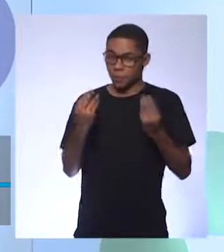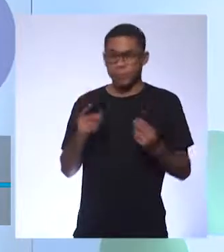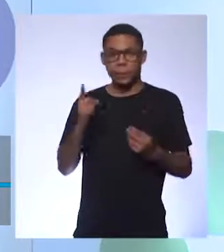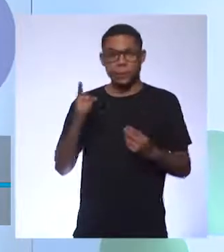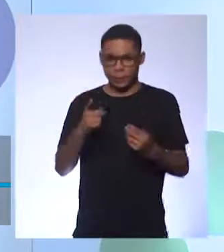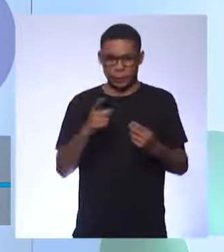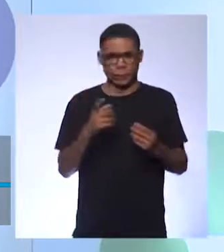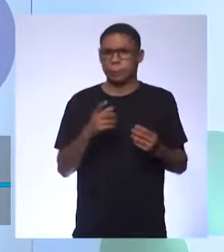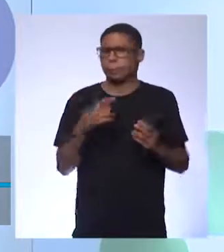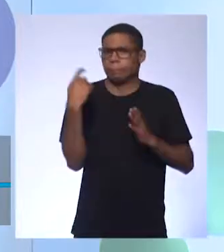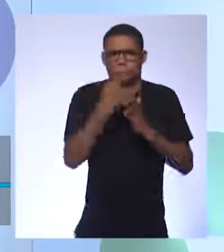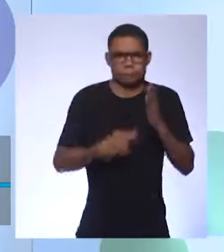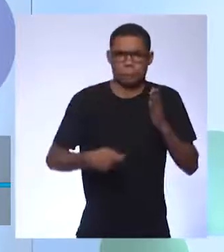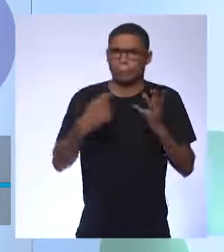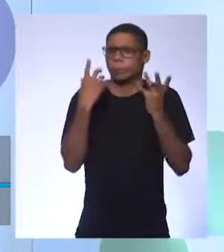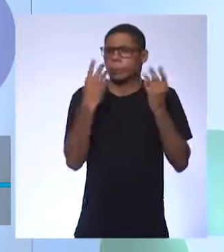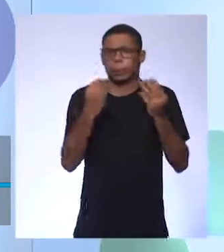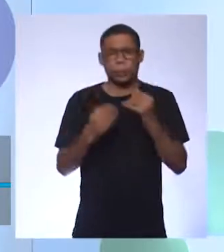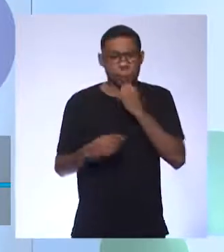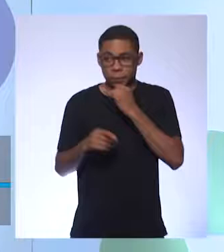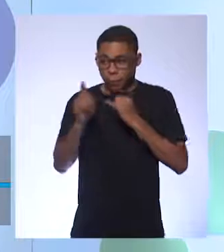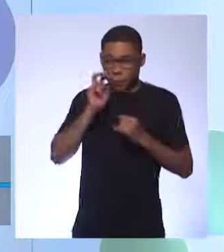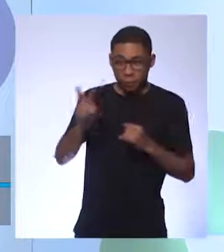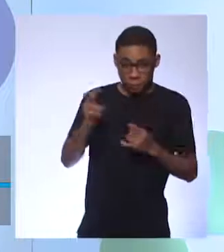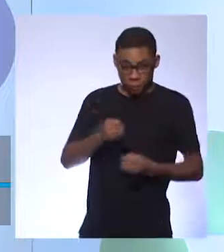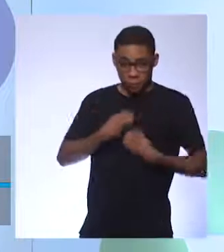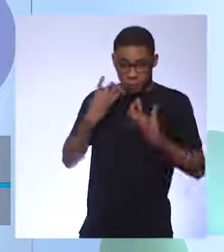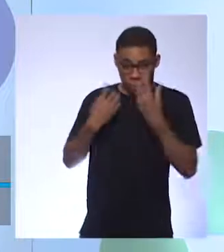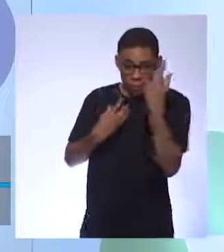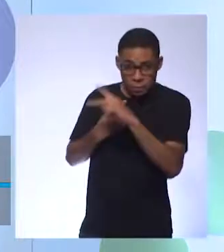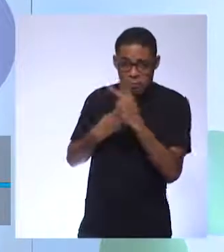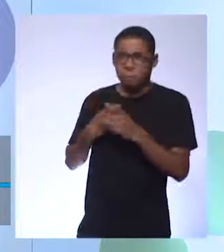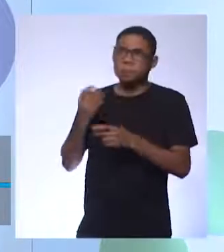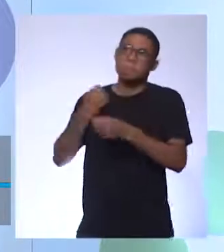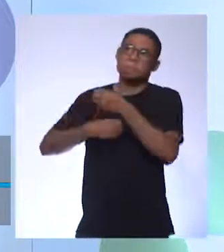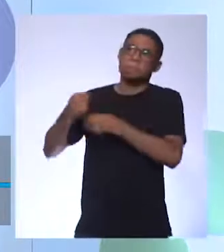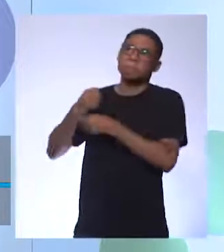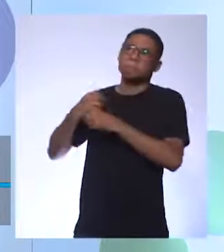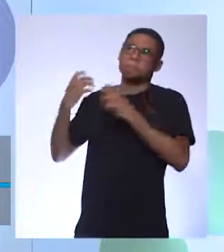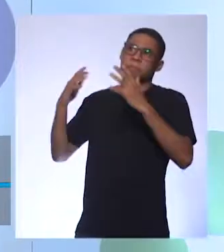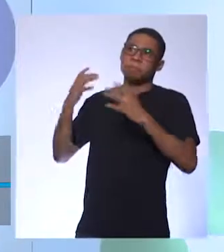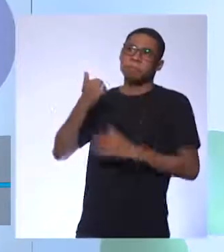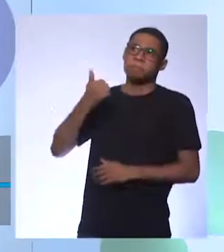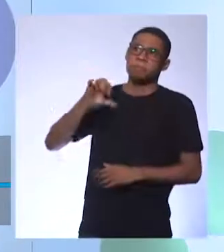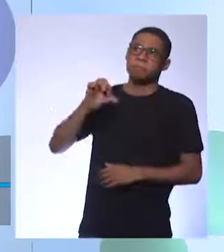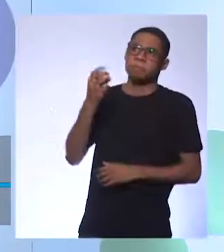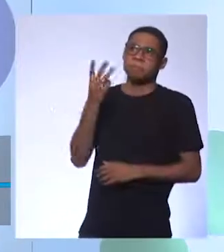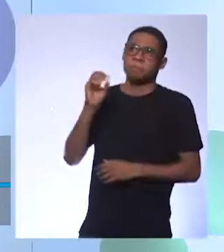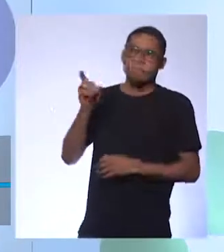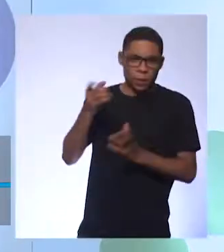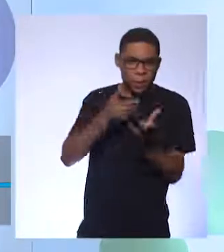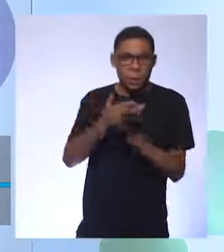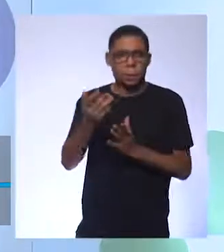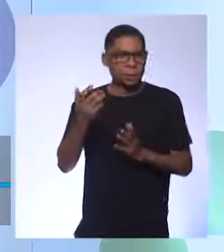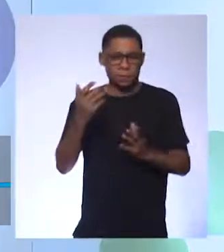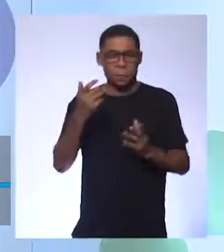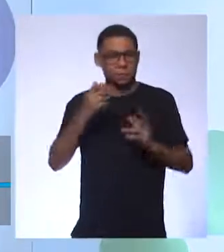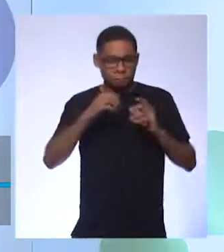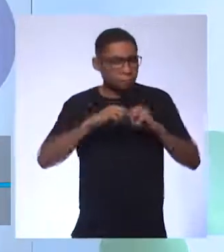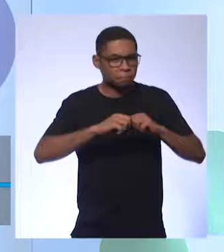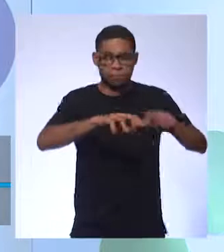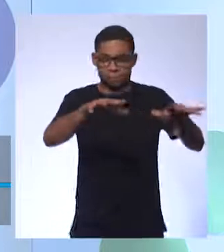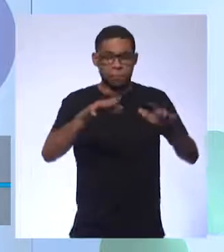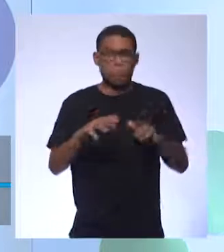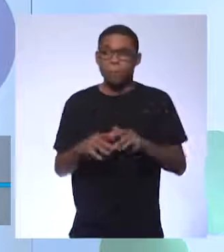muito. Então, você lê um poema do Carlos Drummond dos anos 30, quando ele começou a escrever, começou a publicar os poemas dele,